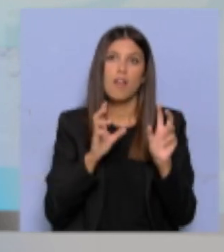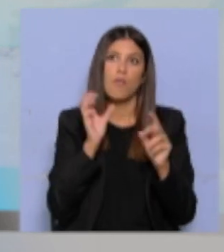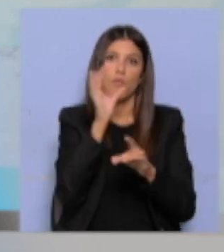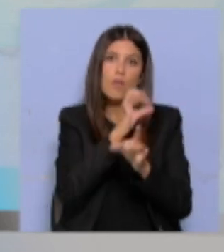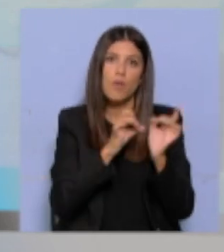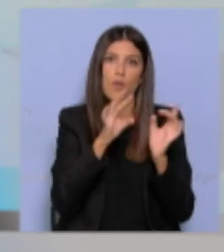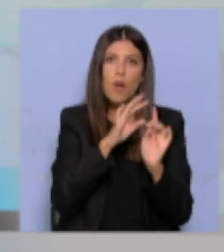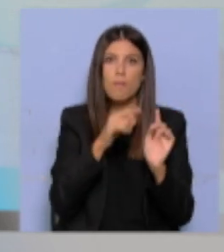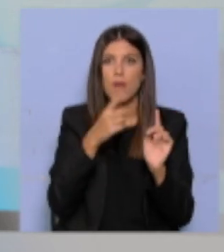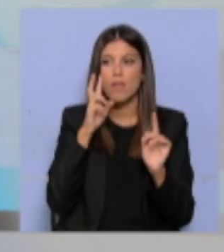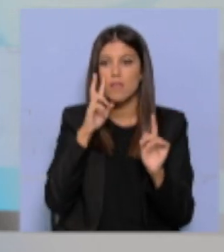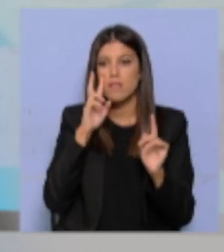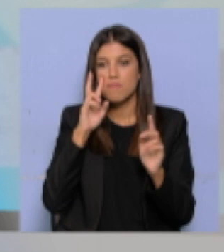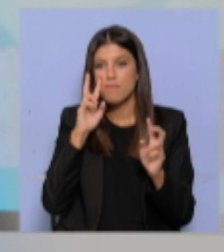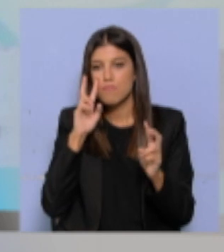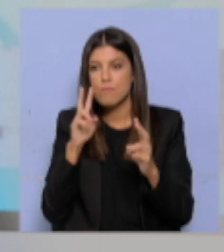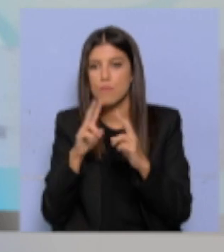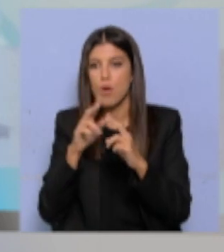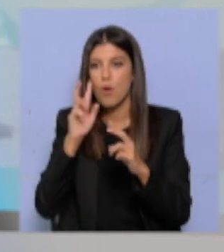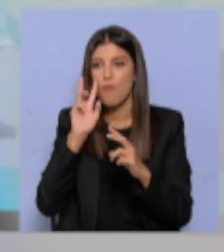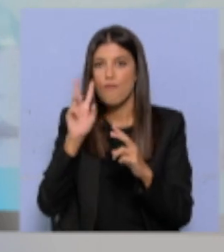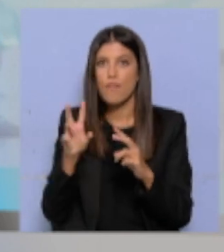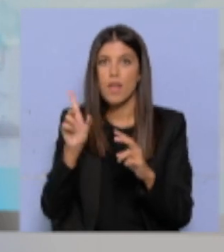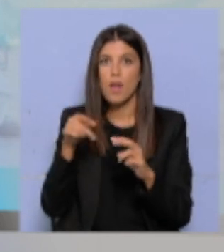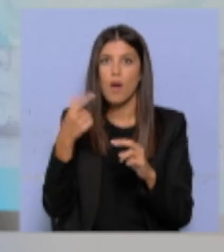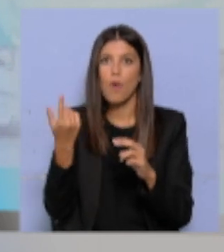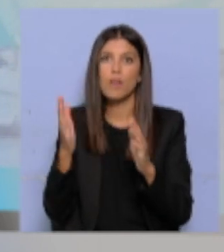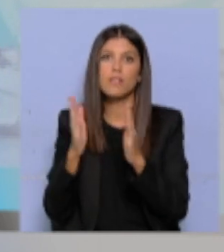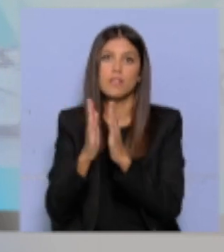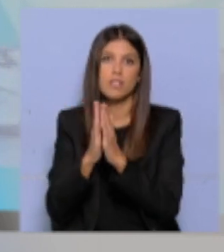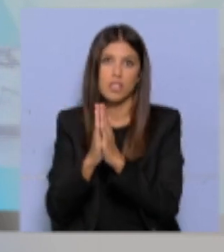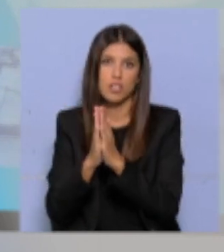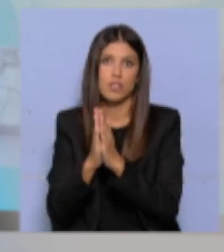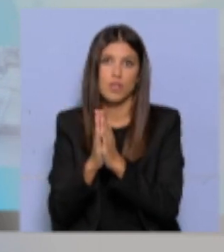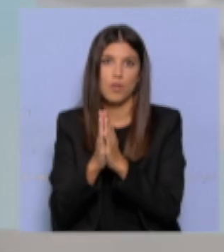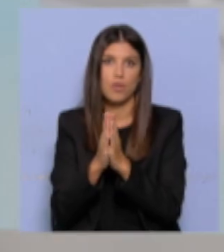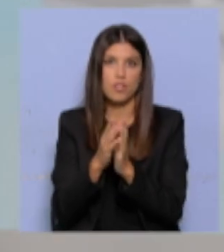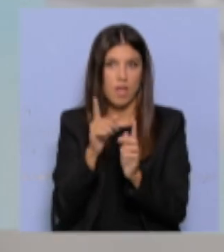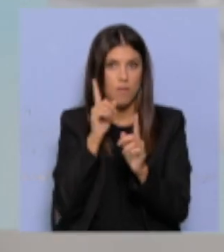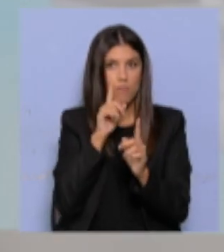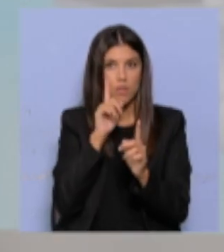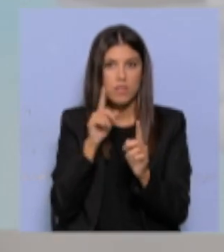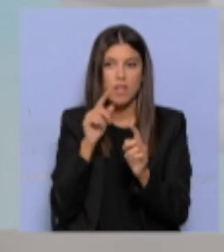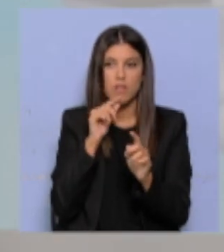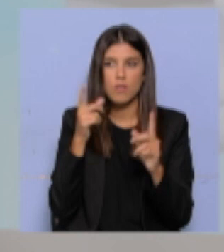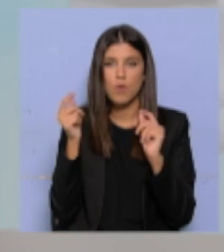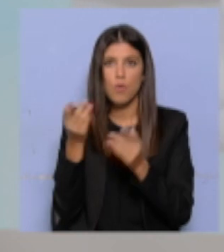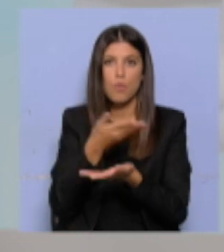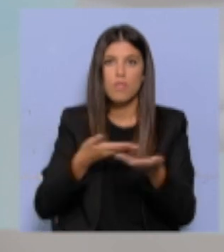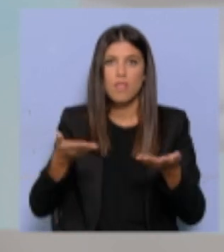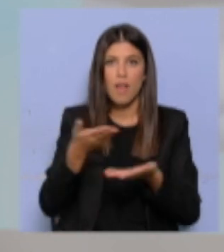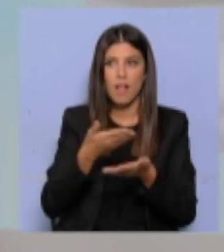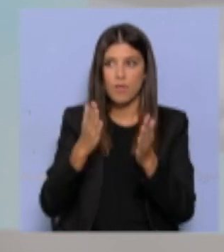muito importante criar estas pontes, este diálogo com os outros. O diálogo